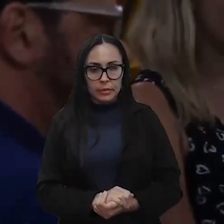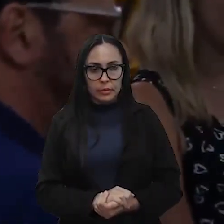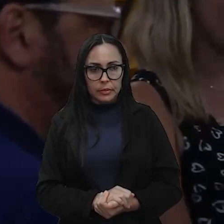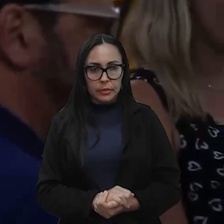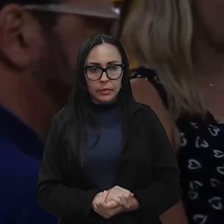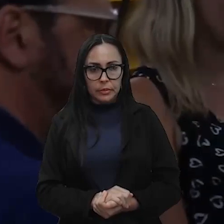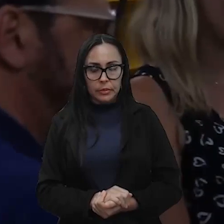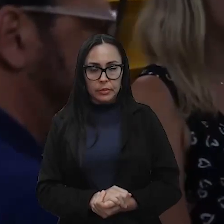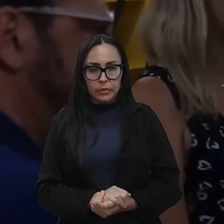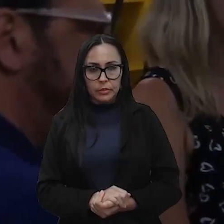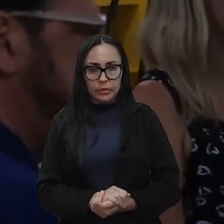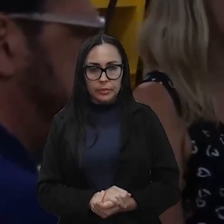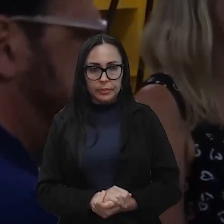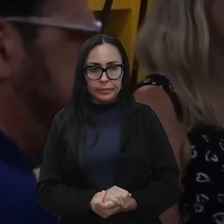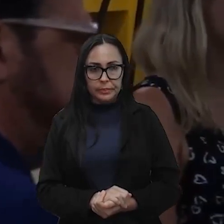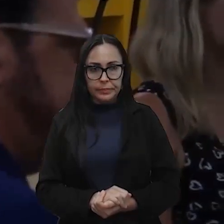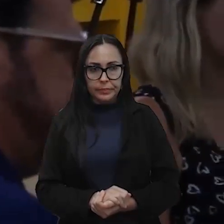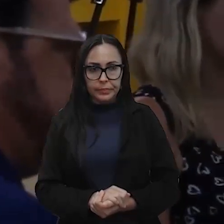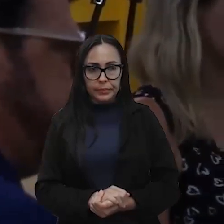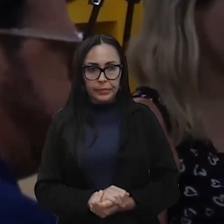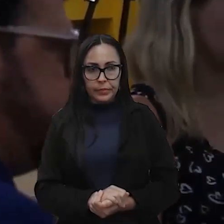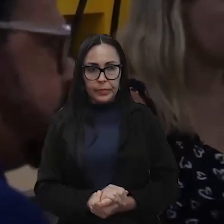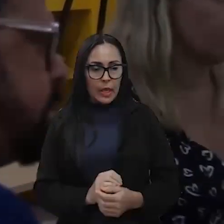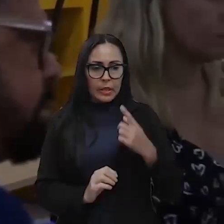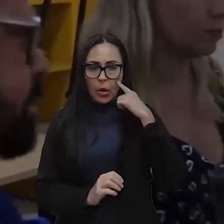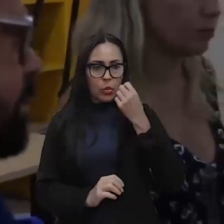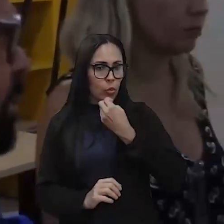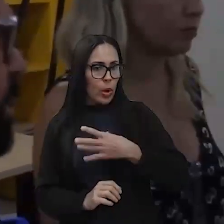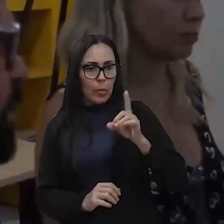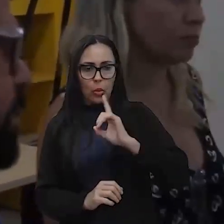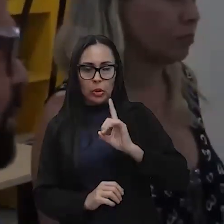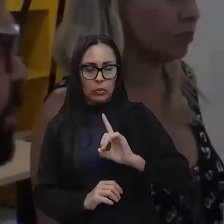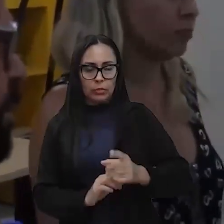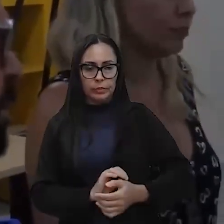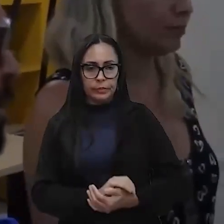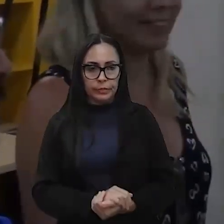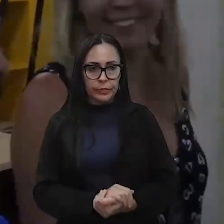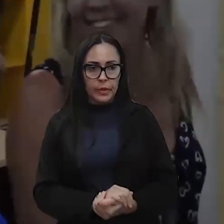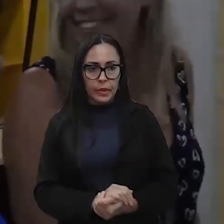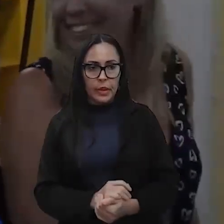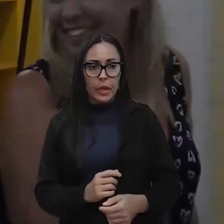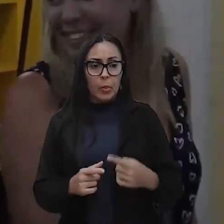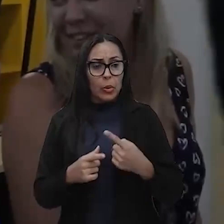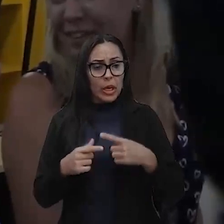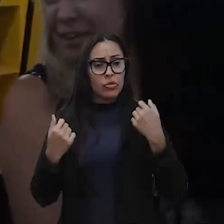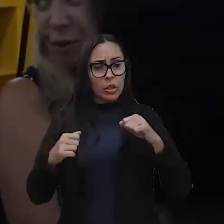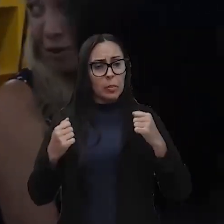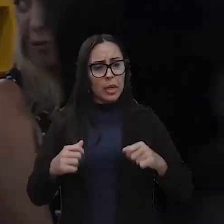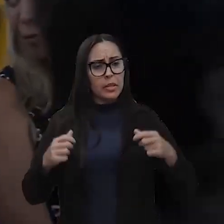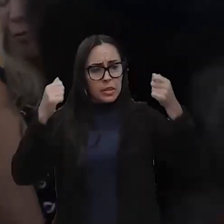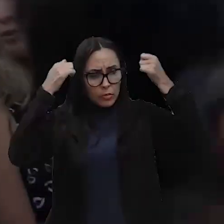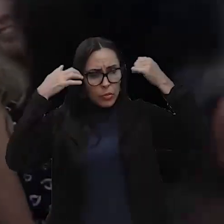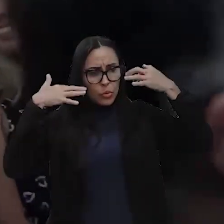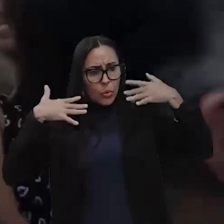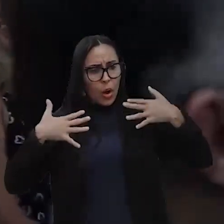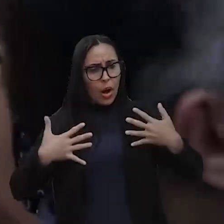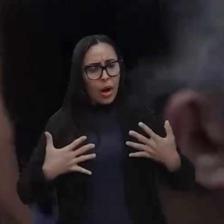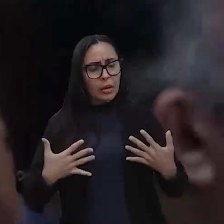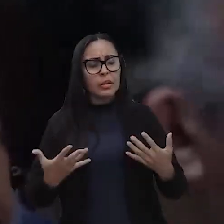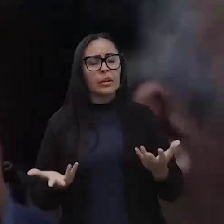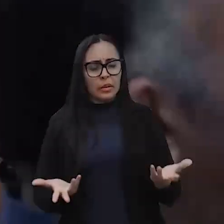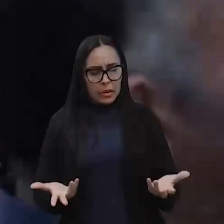Não é aconselhável, antitranspirante. Porque ele precisa transpirar, não é à toa, né? Ele precisa transpirar, precisa expelir de alguma